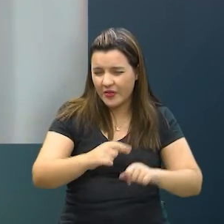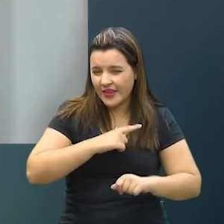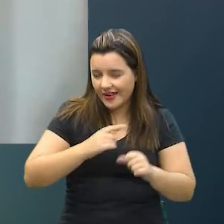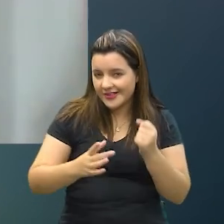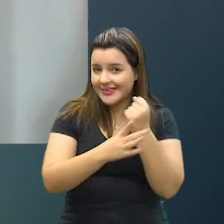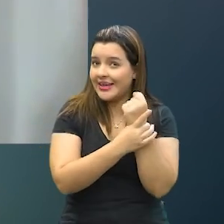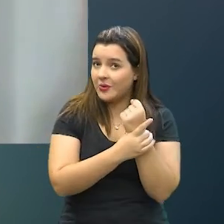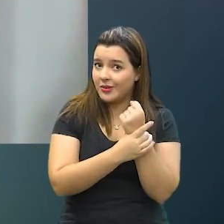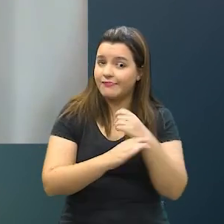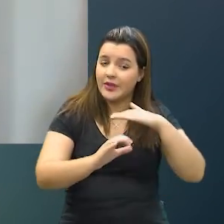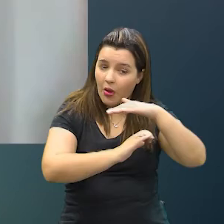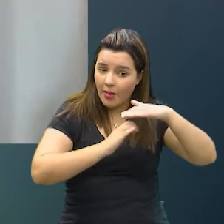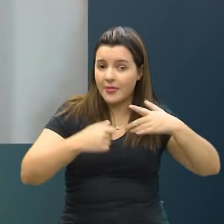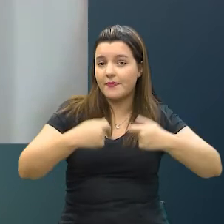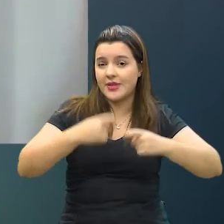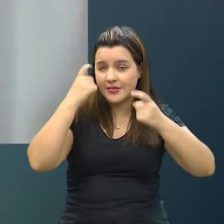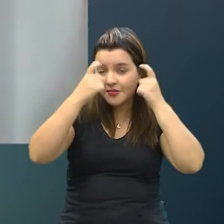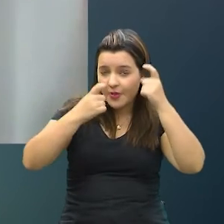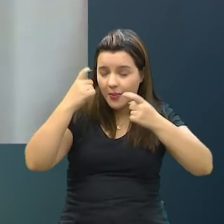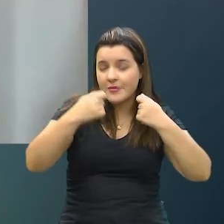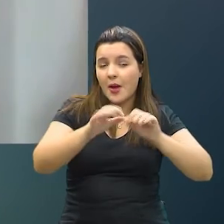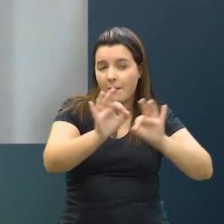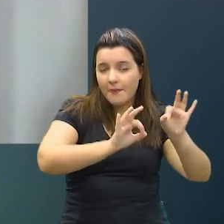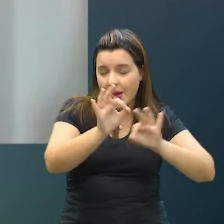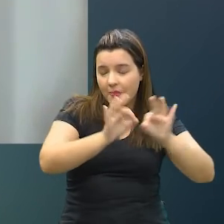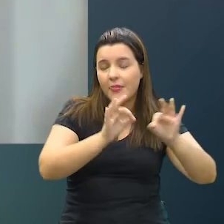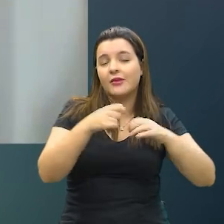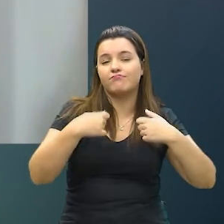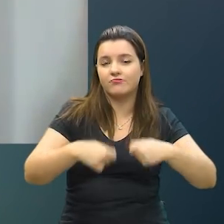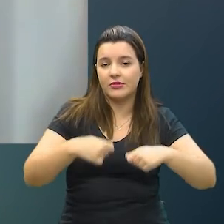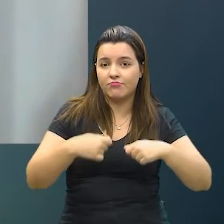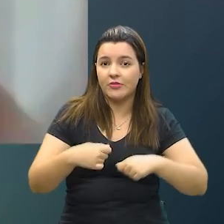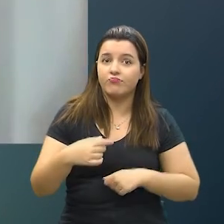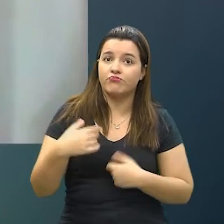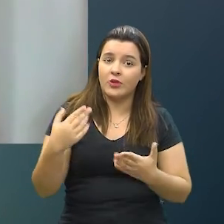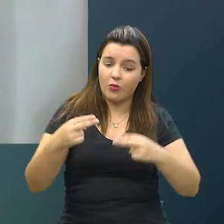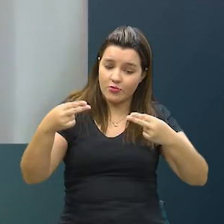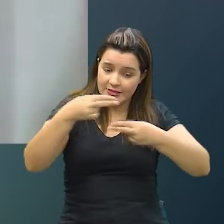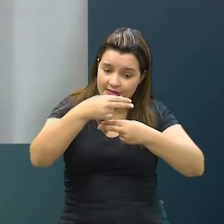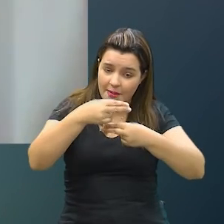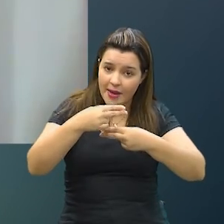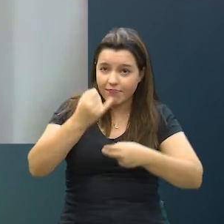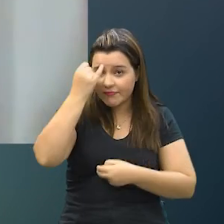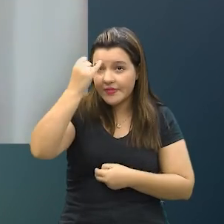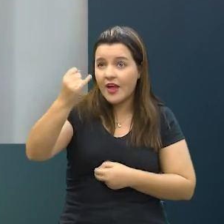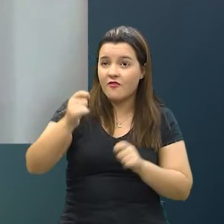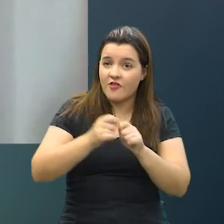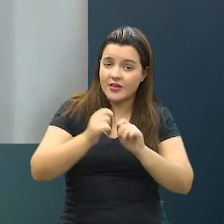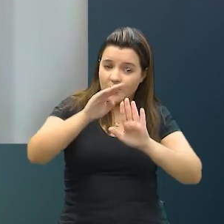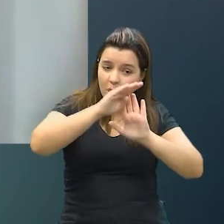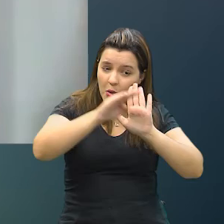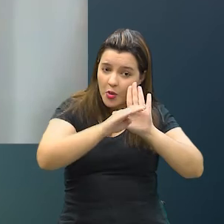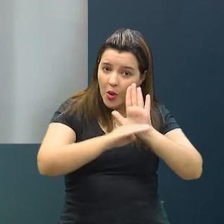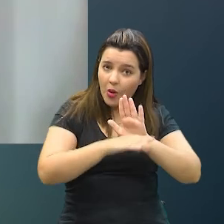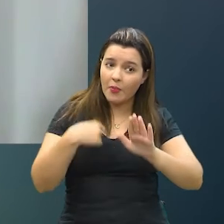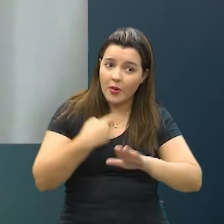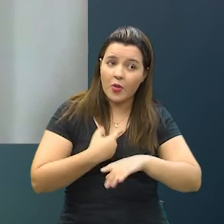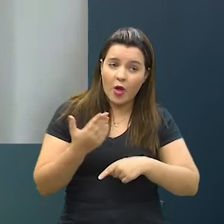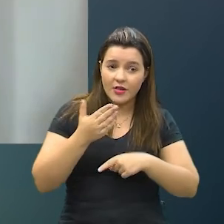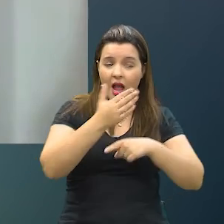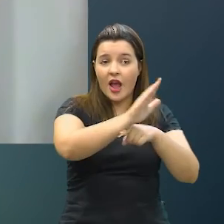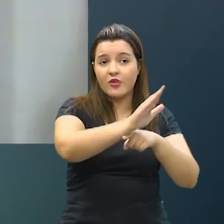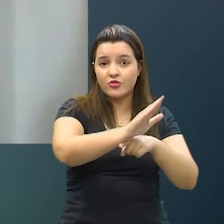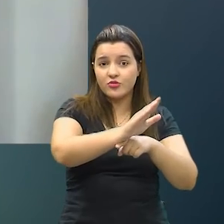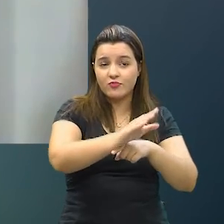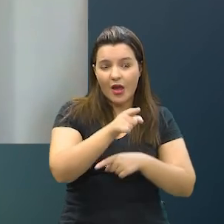para poder consumir ali dentro da empresa, né? Então, esses protocolos de segurança que o Sebrae desenvolveu são ferramentas onde o